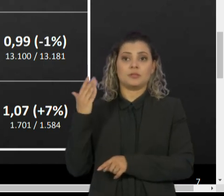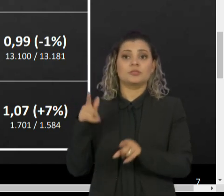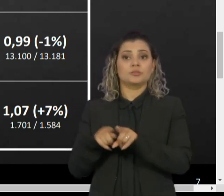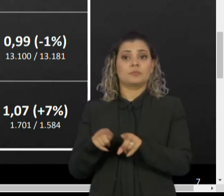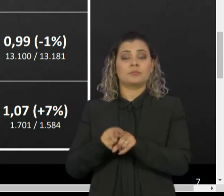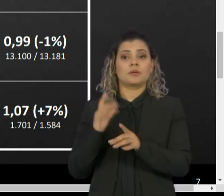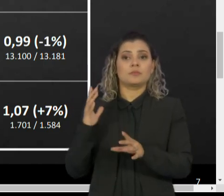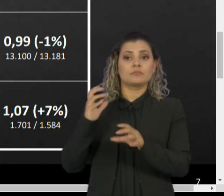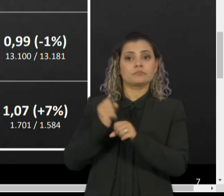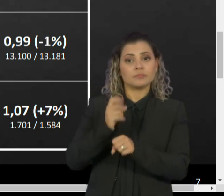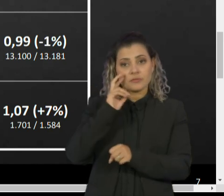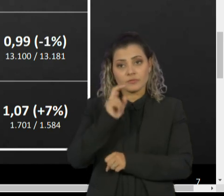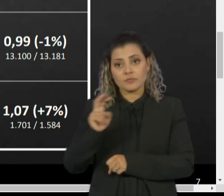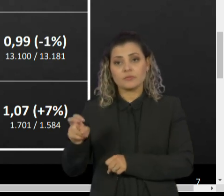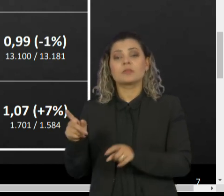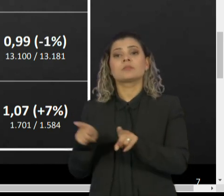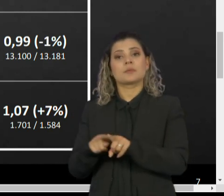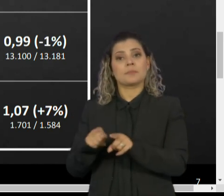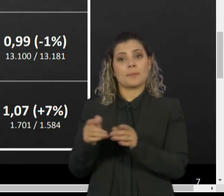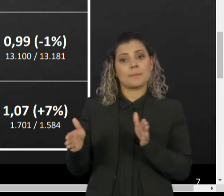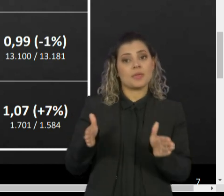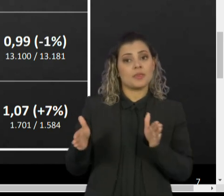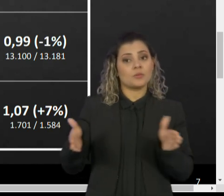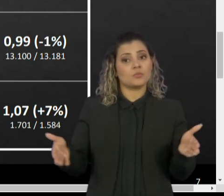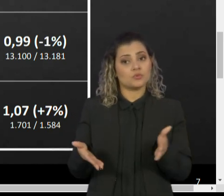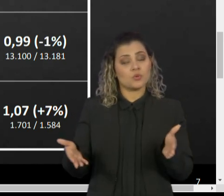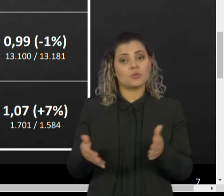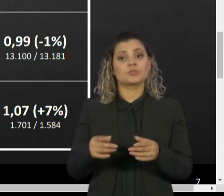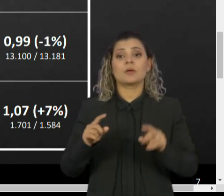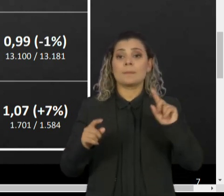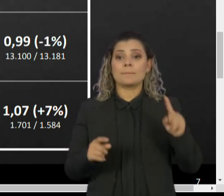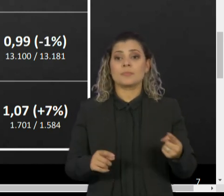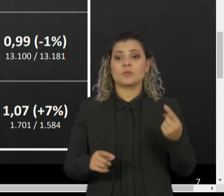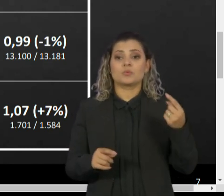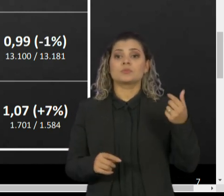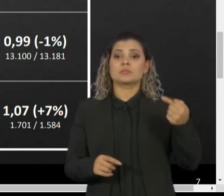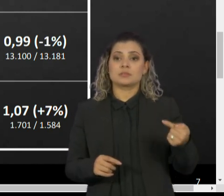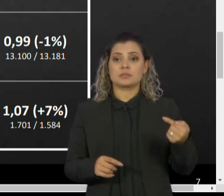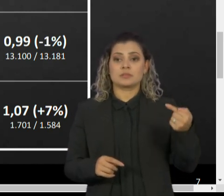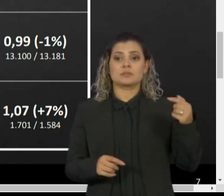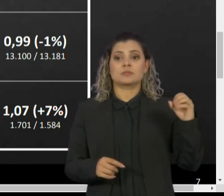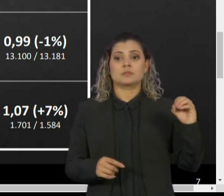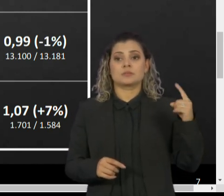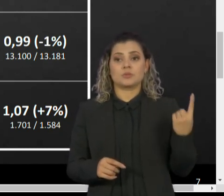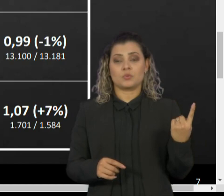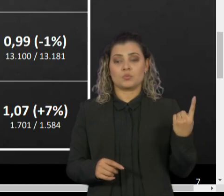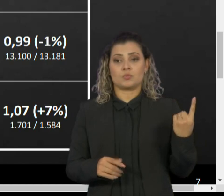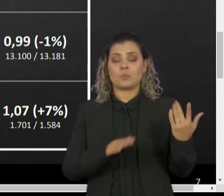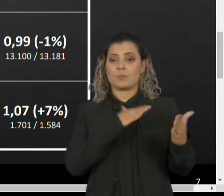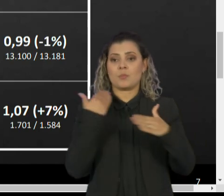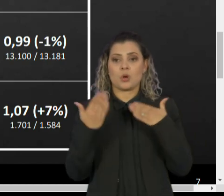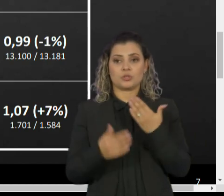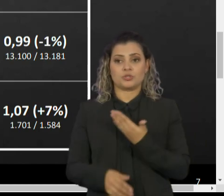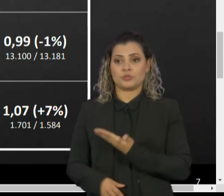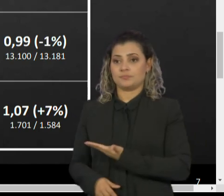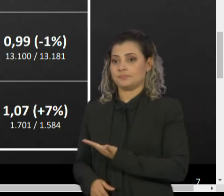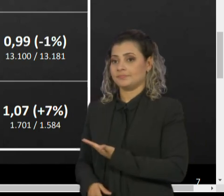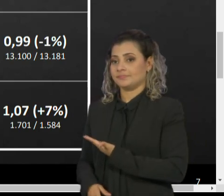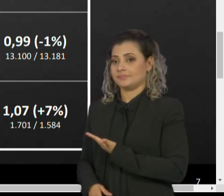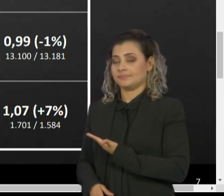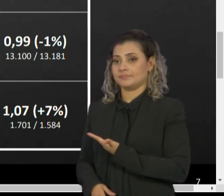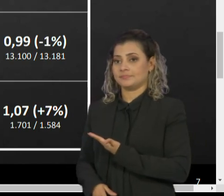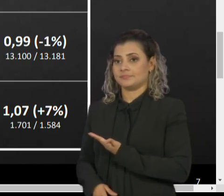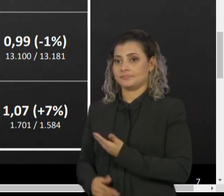a média corrida, com base na data de hoje, para 1.701 óbitos no total da